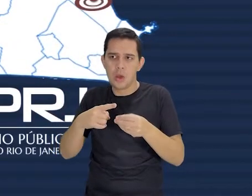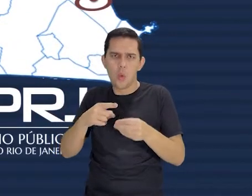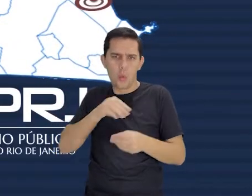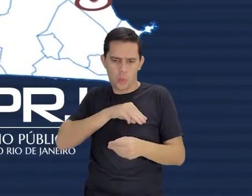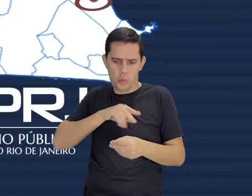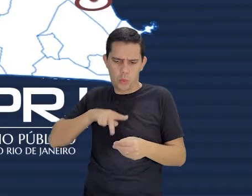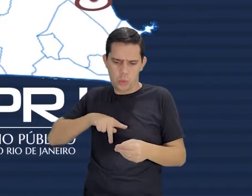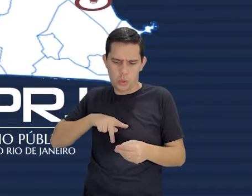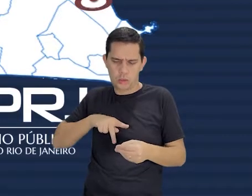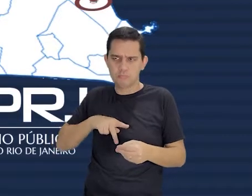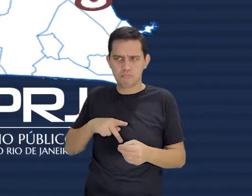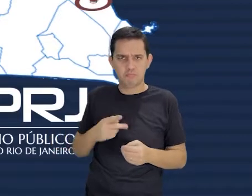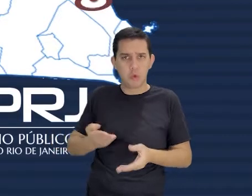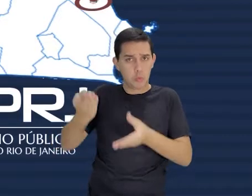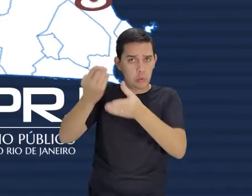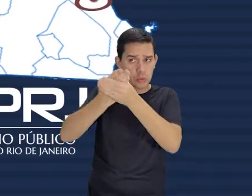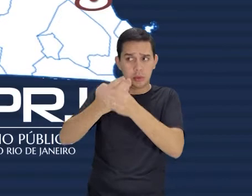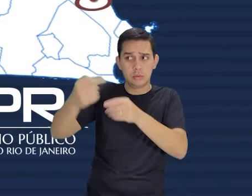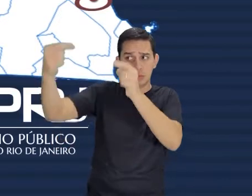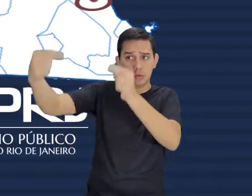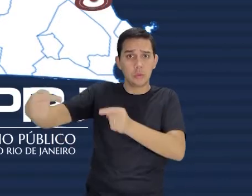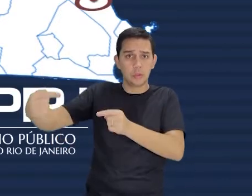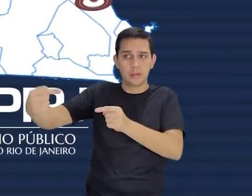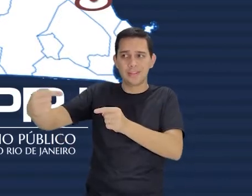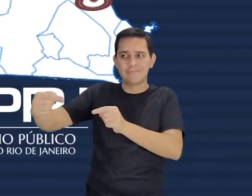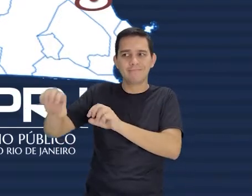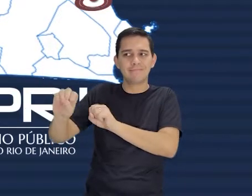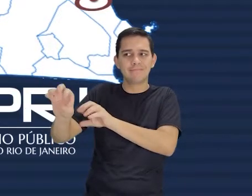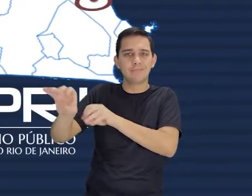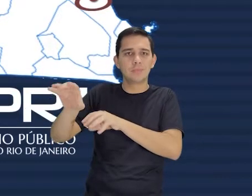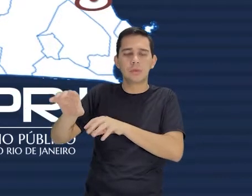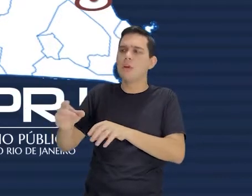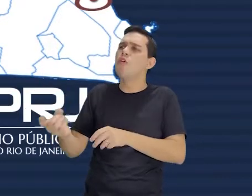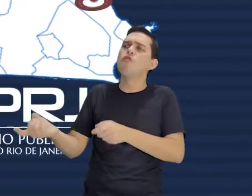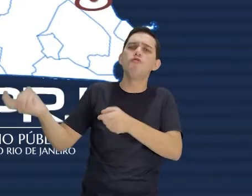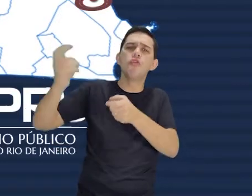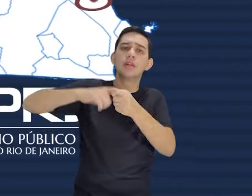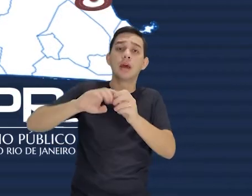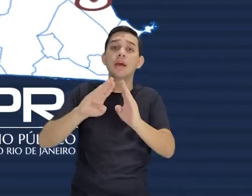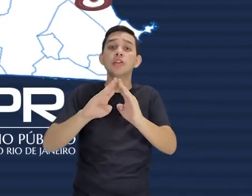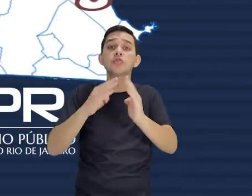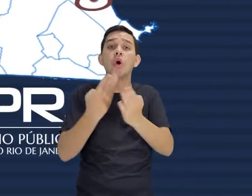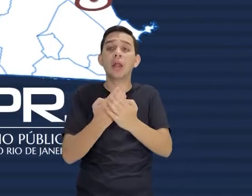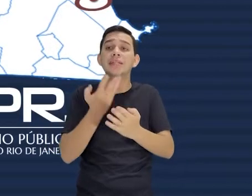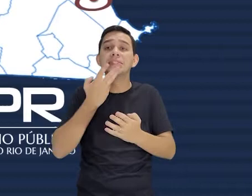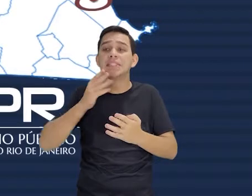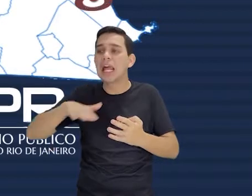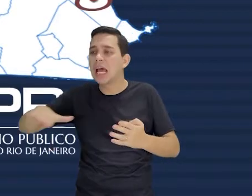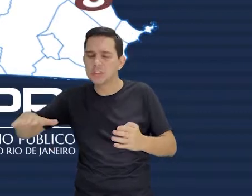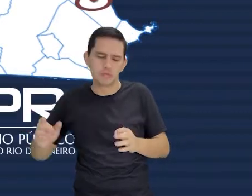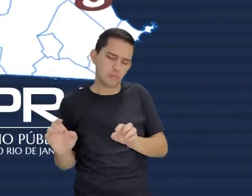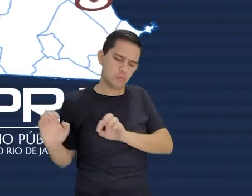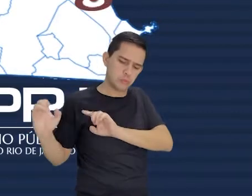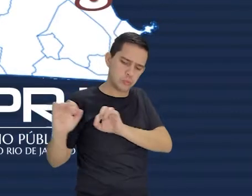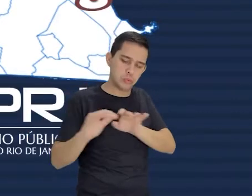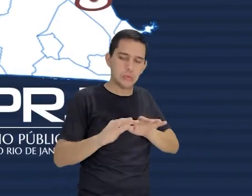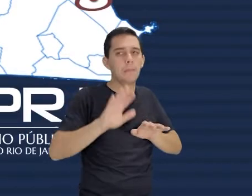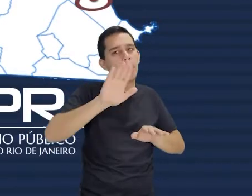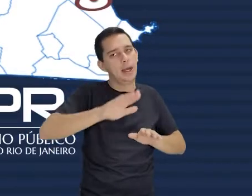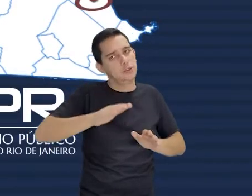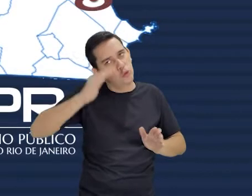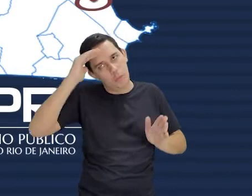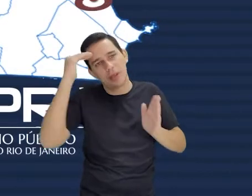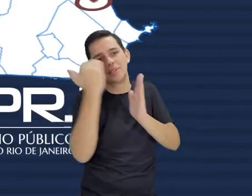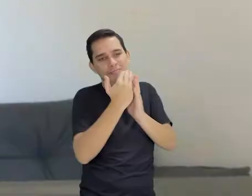retomada gradual das atividades presenciais nas escolas públicas, de forma a respeitar os protocolos e as bandeiras